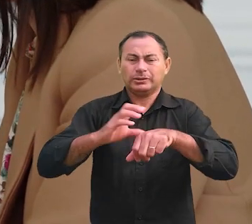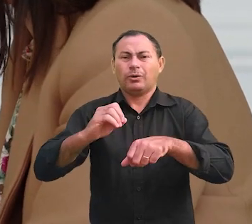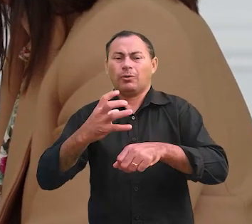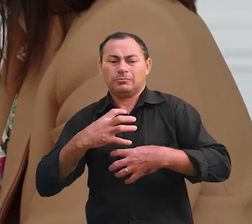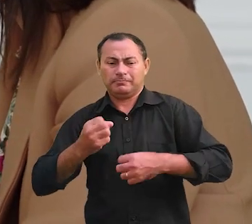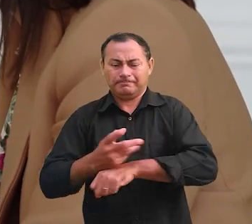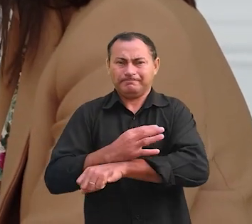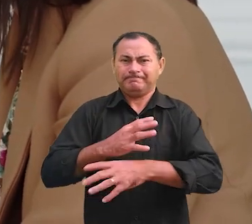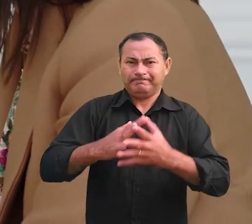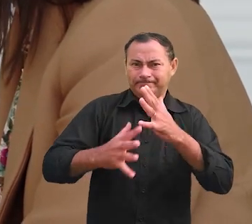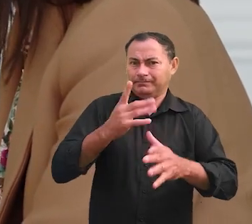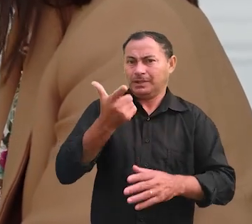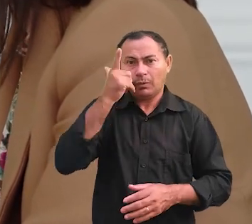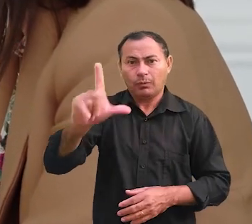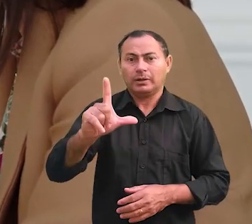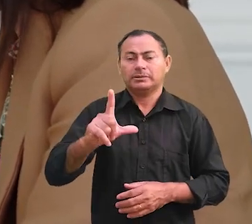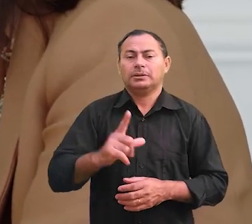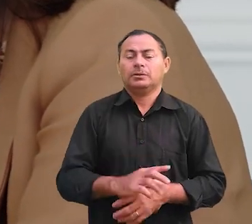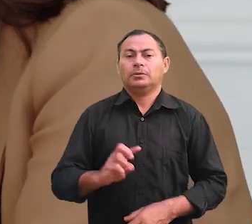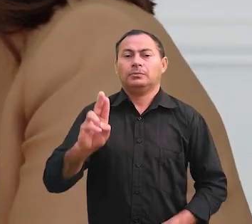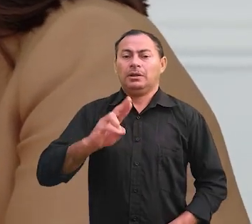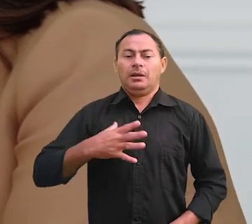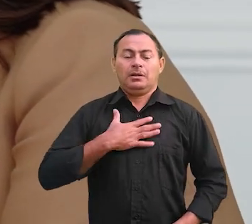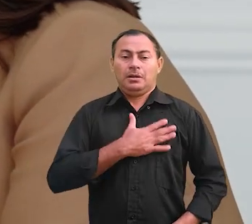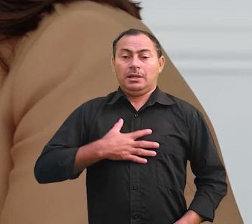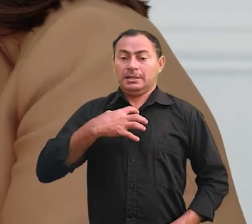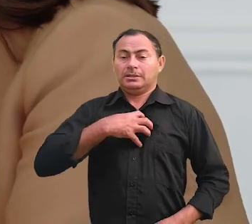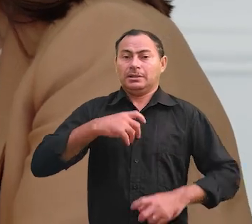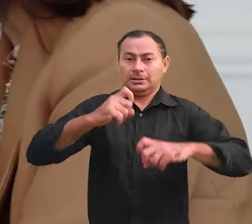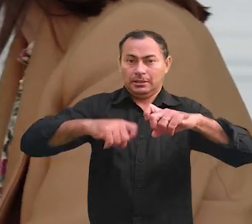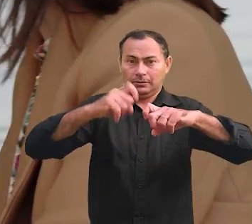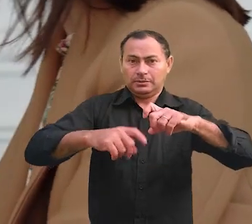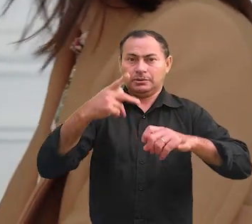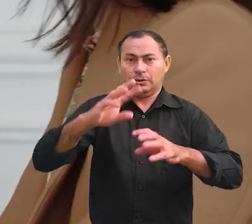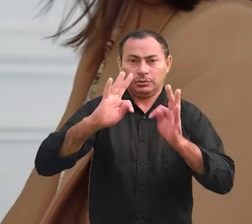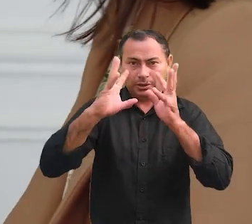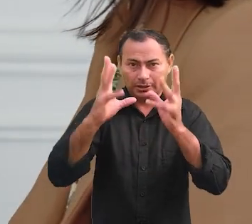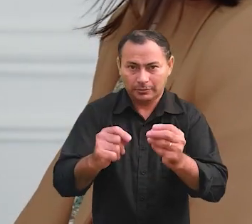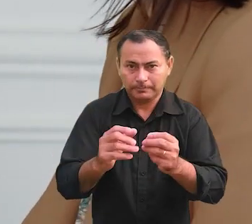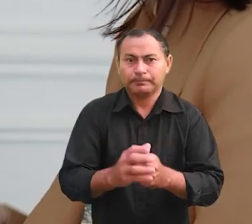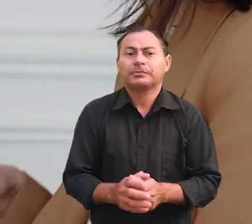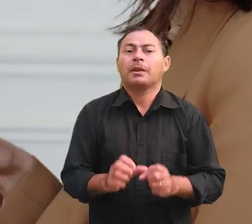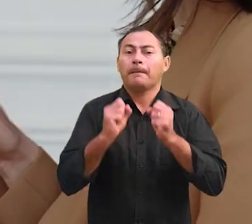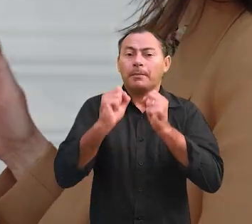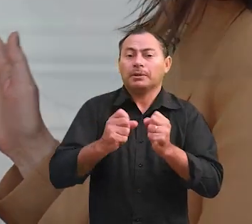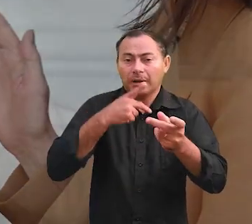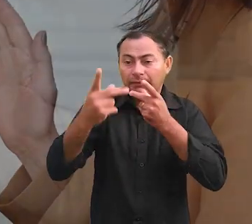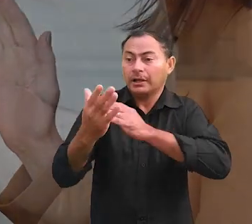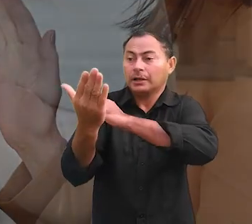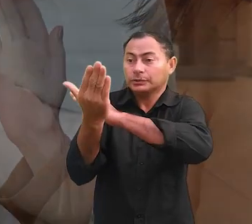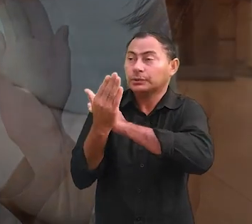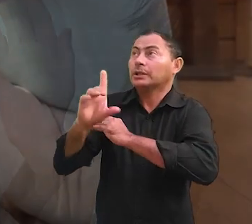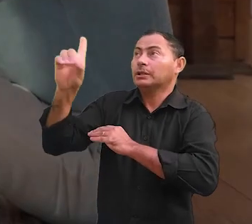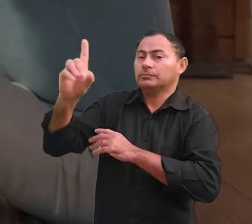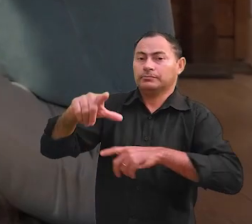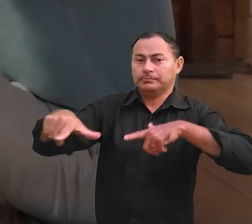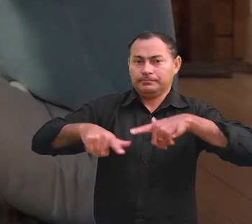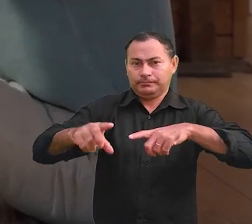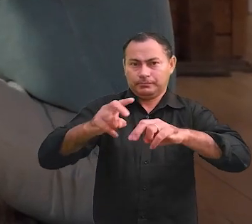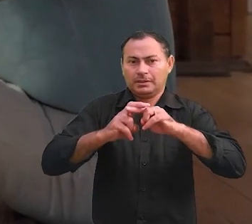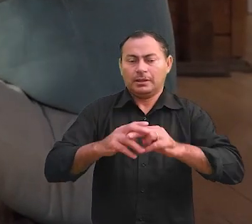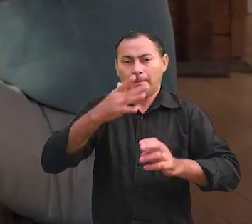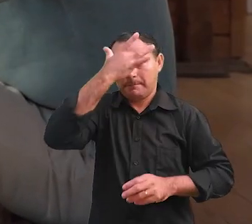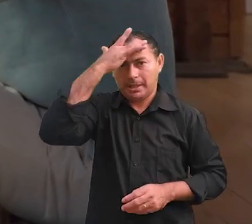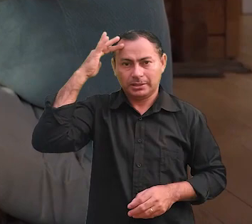ou emocionalmente perturbado não conseguirá usufruir da Relação sexual no seu Total podemos contar com ajuda de Deus